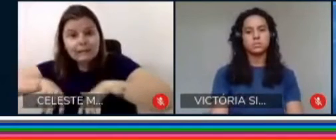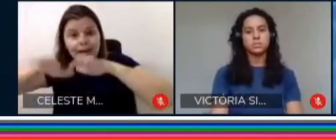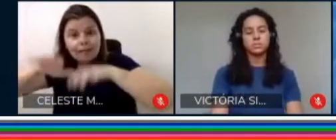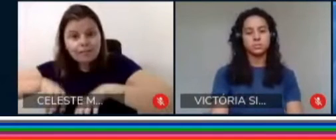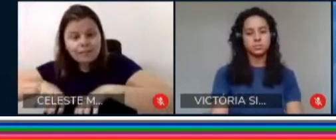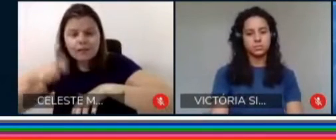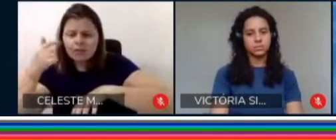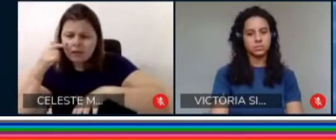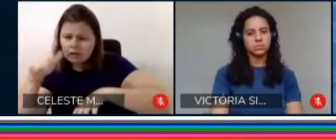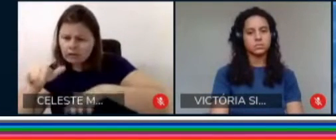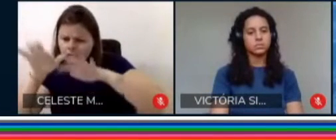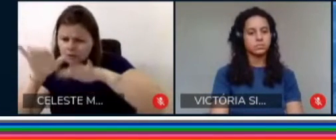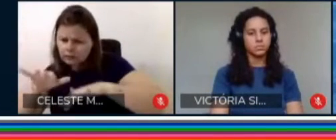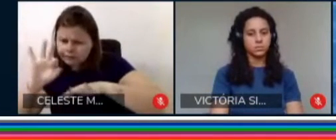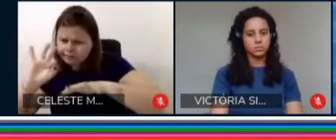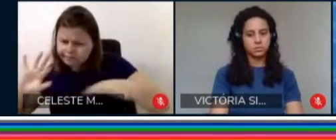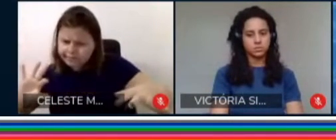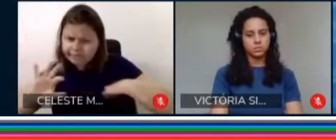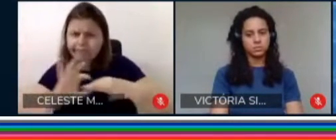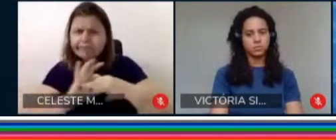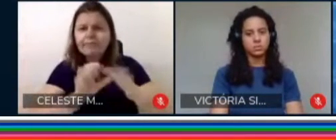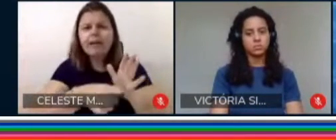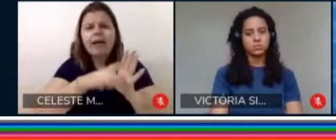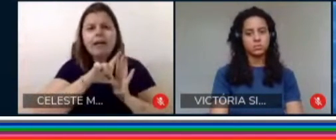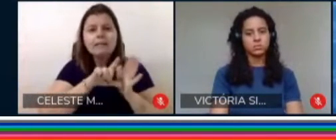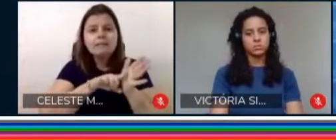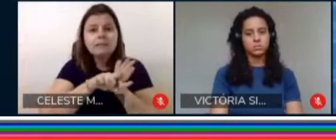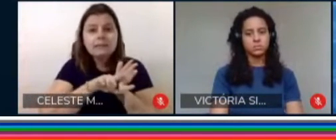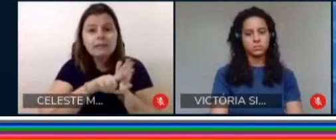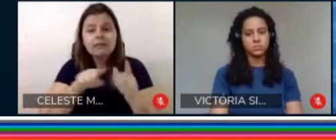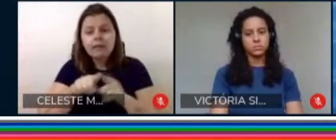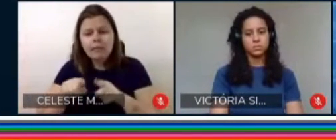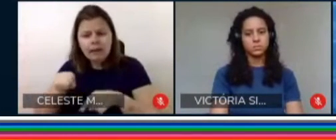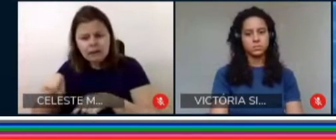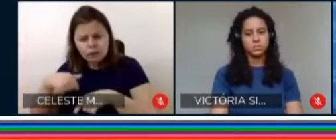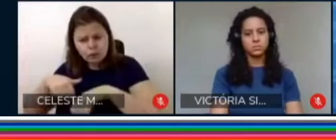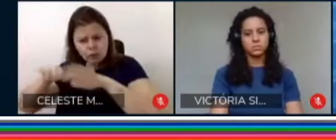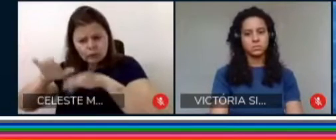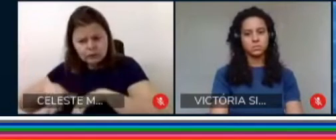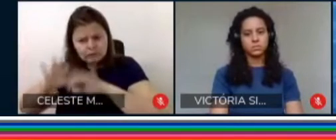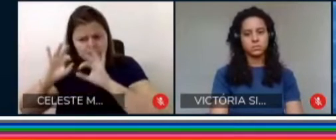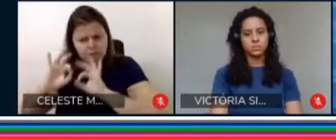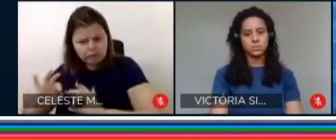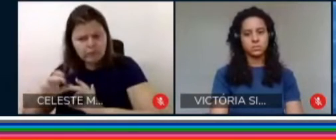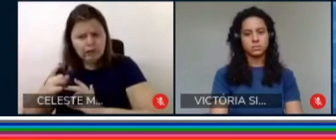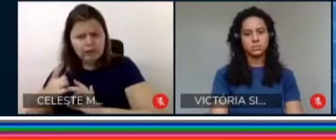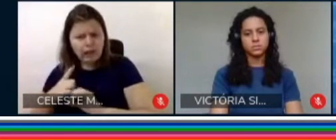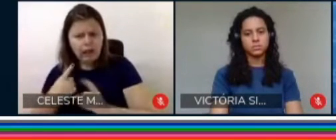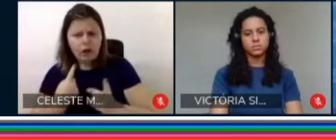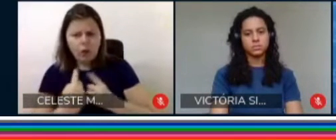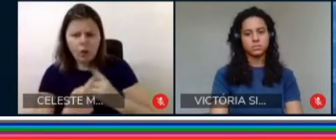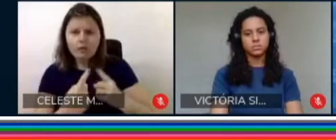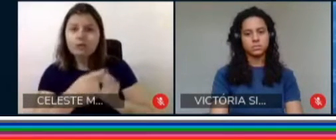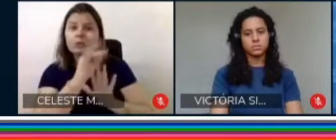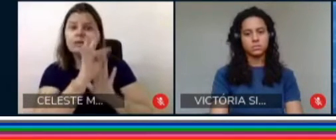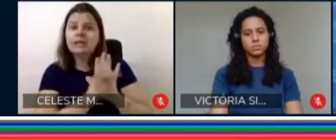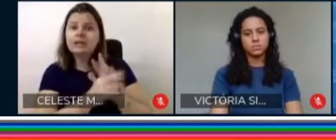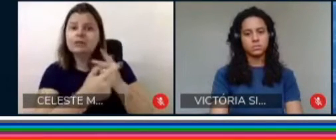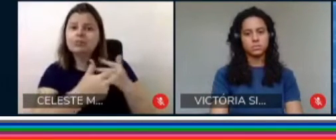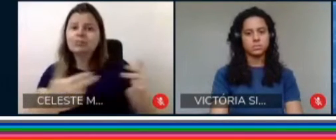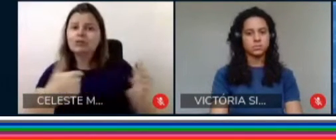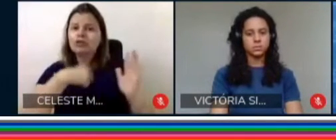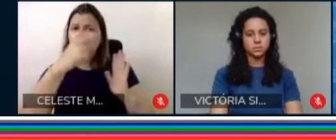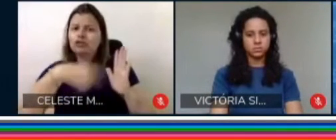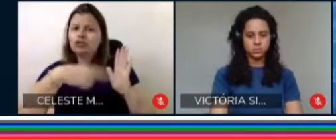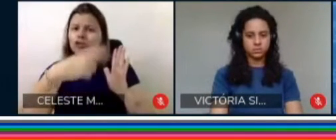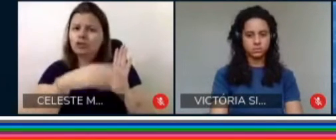minha escrita responde àquela pesquisa inicial, e se o que eu estou escrevendo está conversando com aquilo que eu encontrei, que eu li, e passa